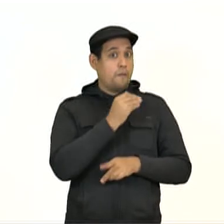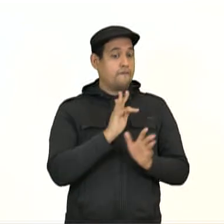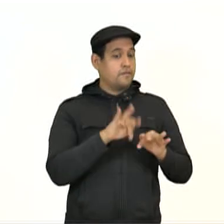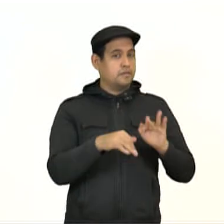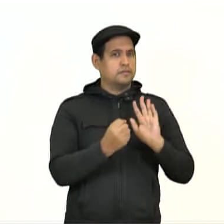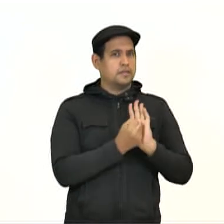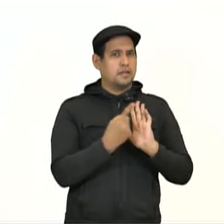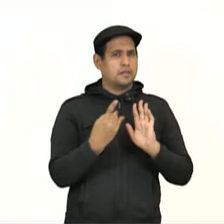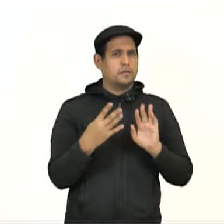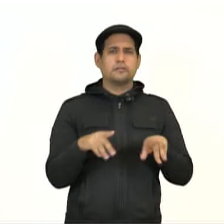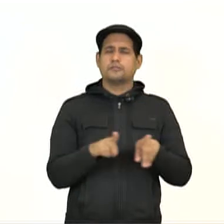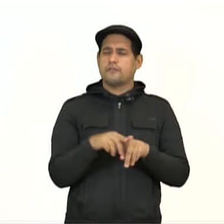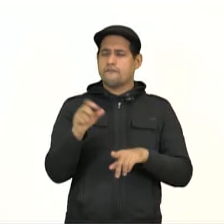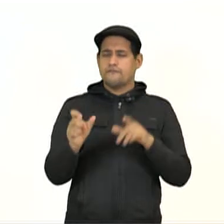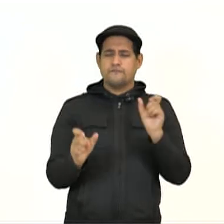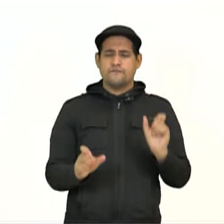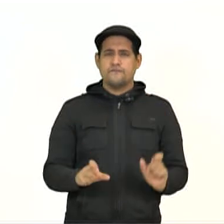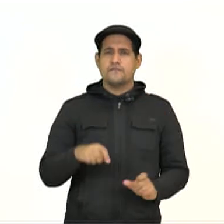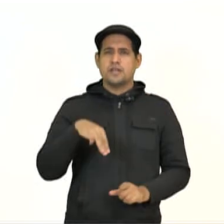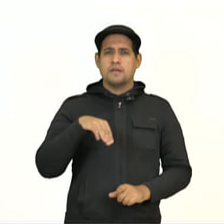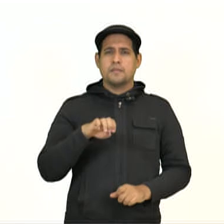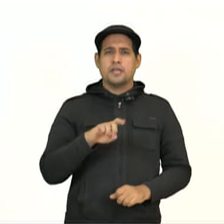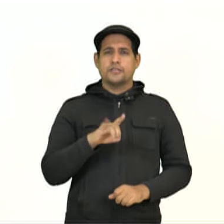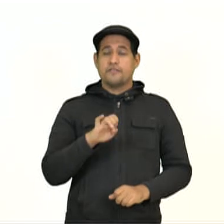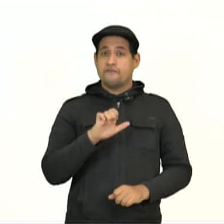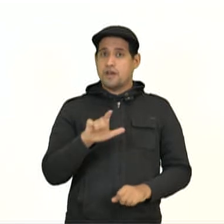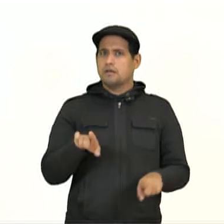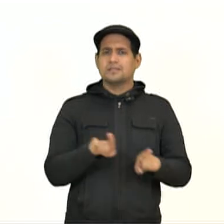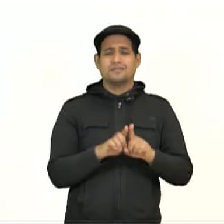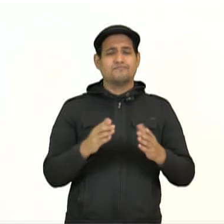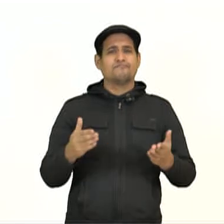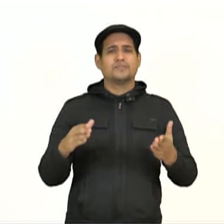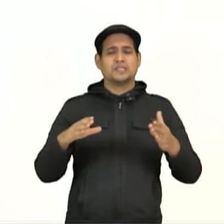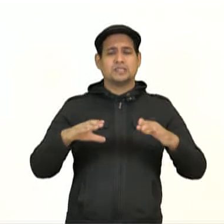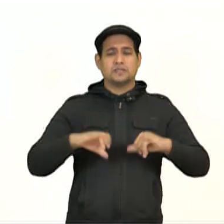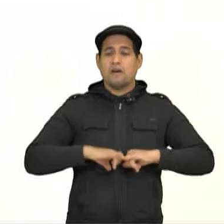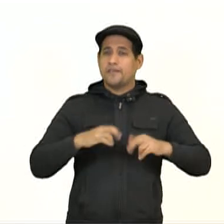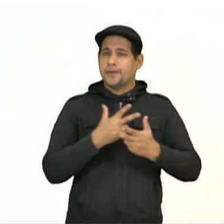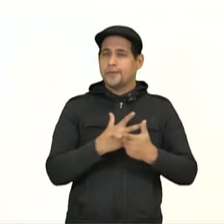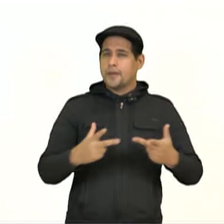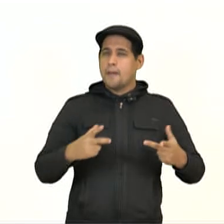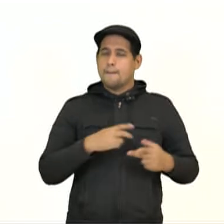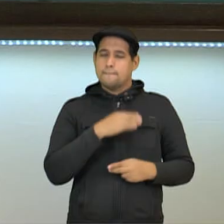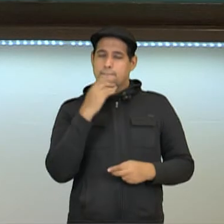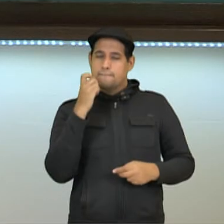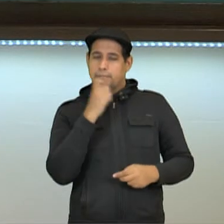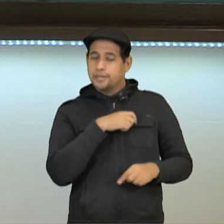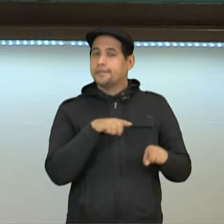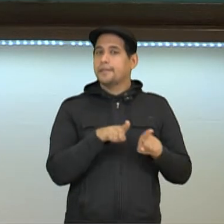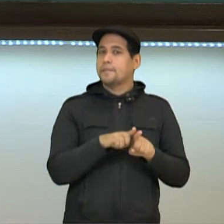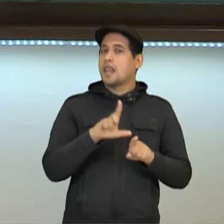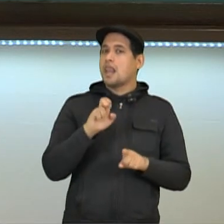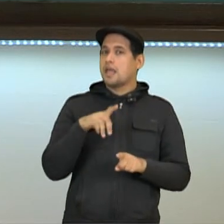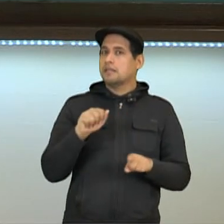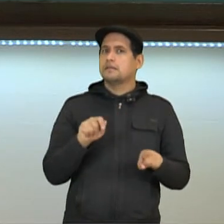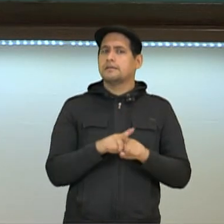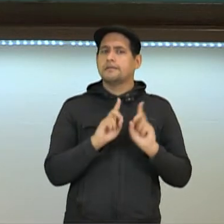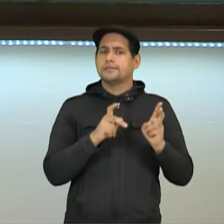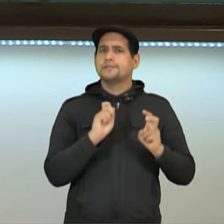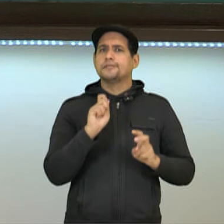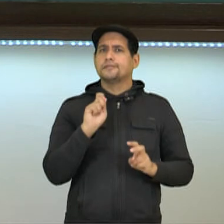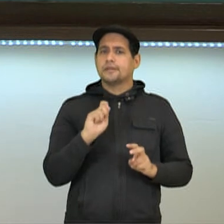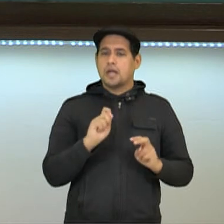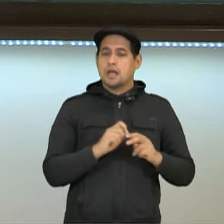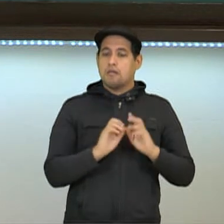ainda mantinha muitos traços medievais e ainda sofria influência de mitos e lendas. Então, o que nós vimos nessa aula? Nós vimos